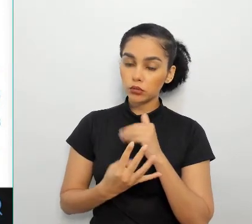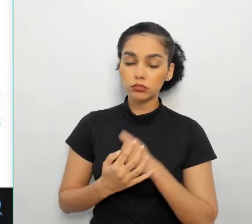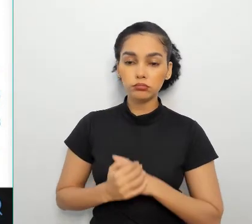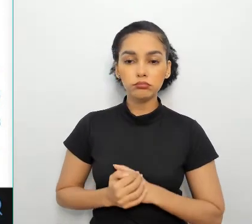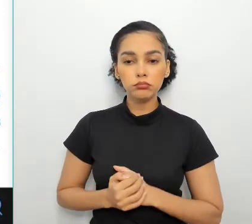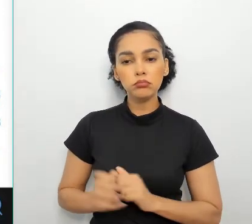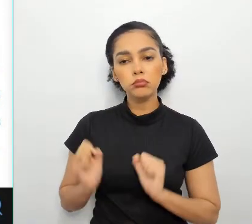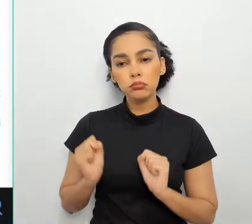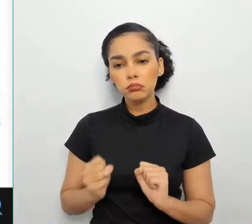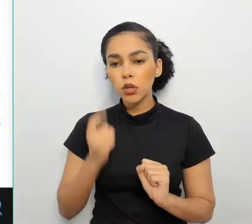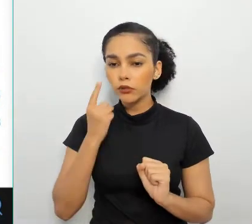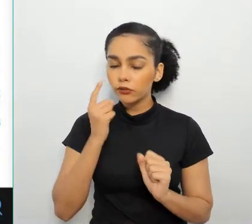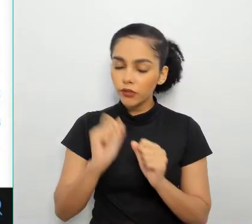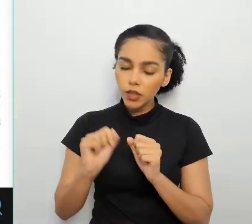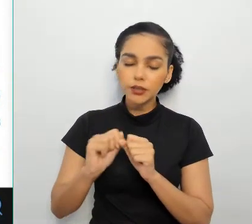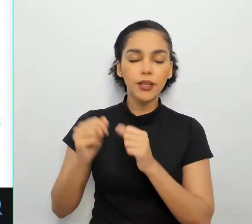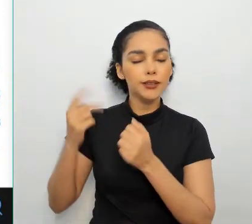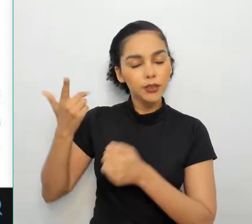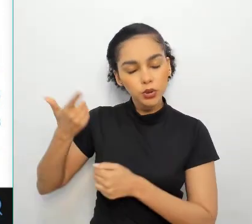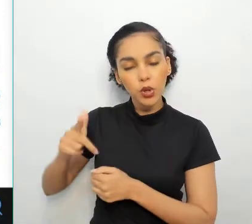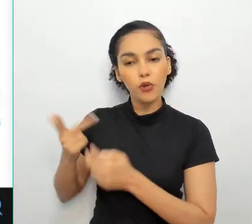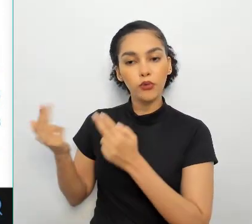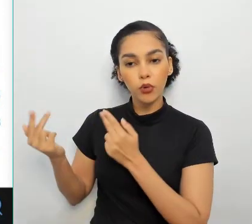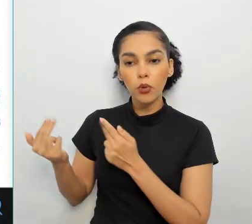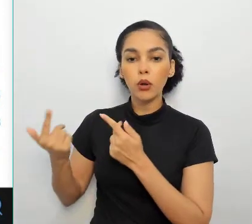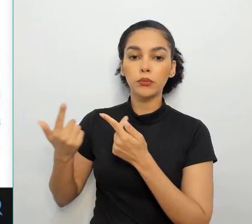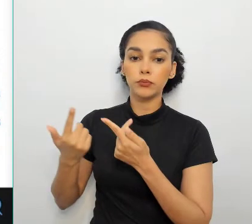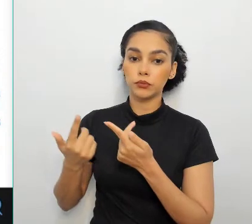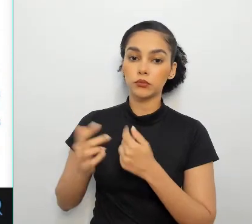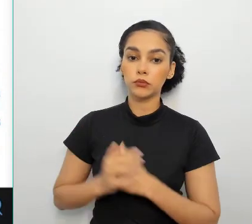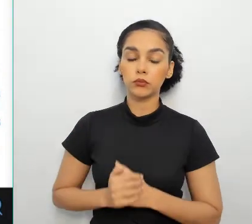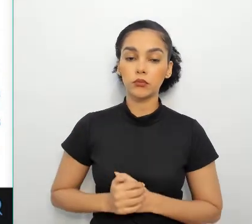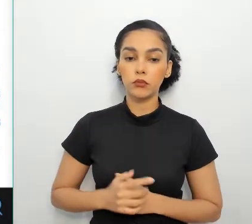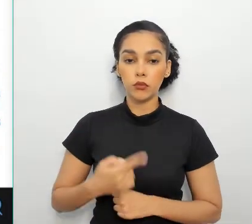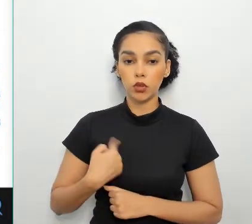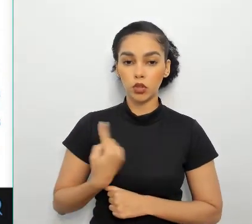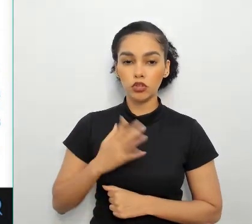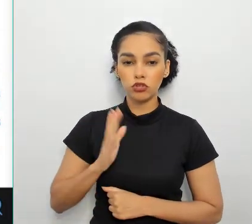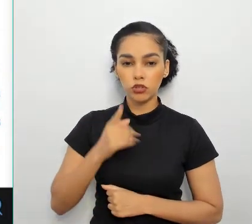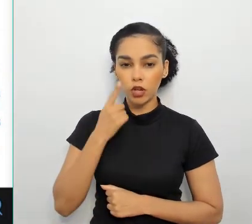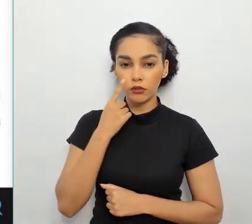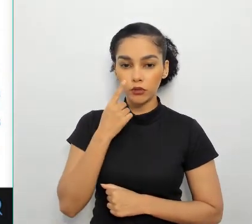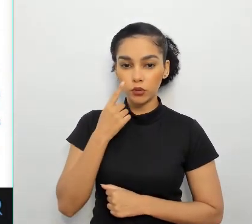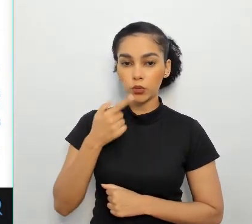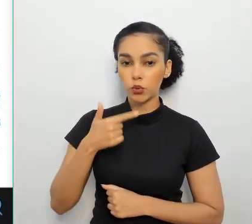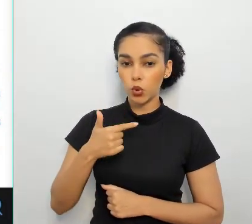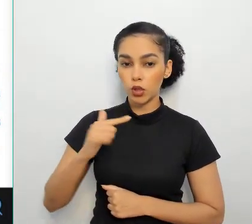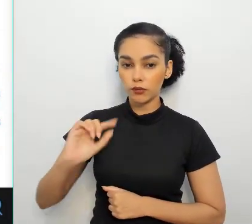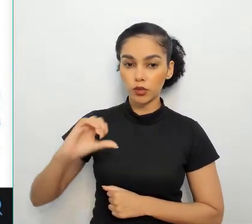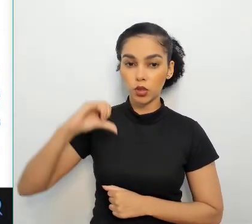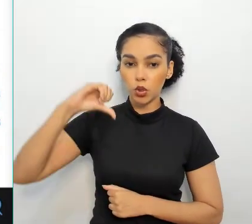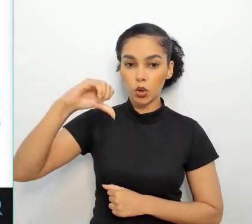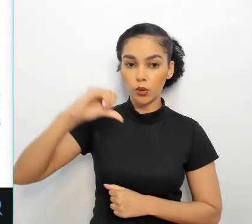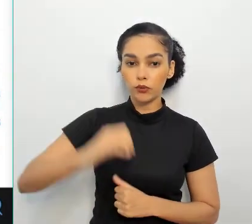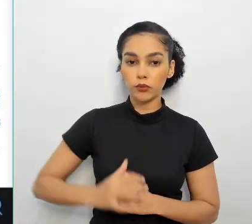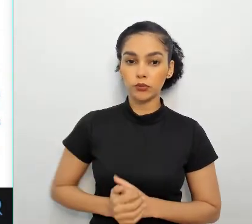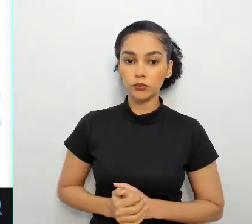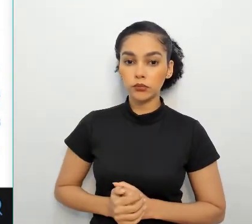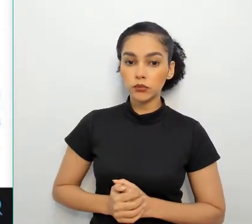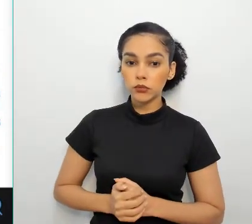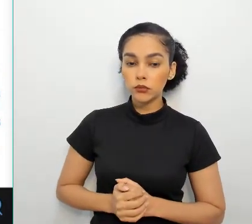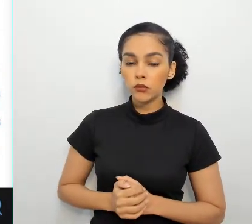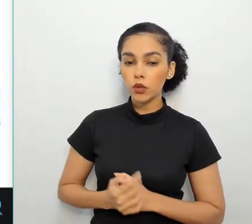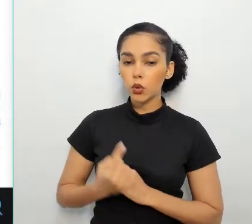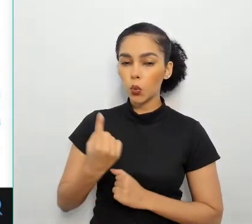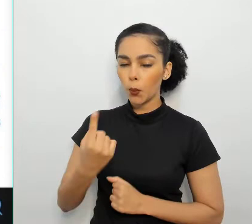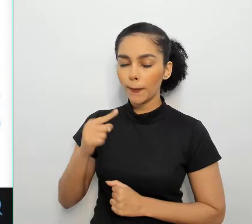Você pode proceder da mesma forma, tá? Isso aqui vai dar 2 elevado a 9, a gente já viu. E o 1024 é 2 elevado a